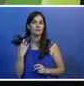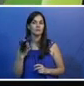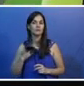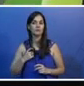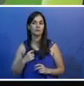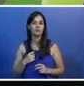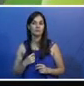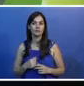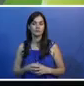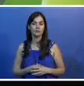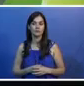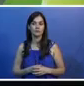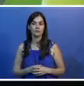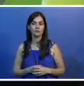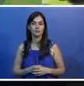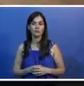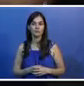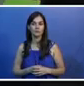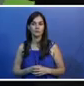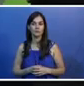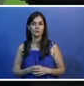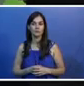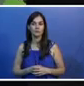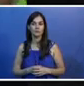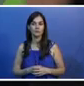Vou dar uma aceleradinha aqui.